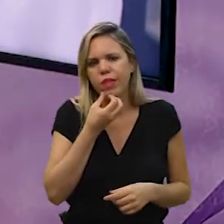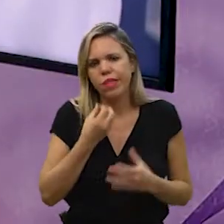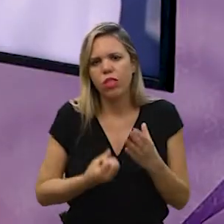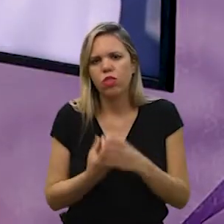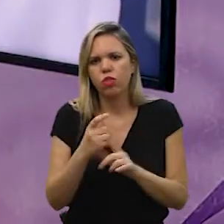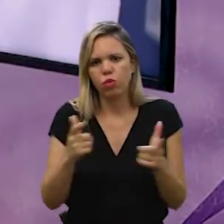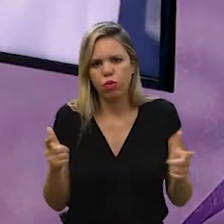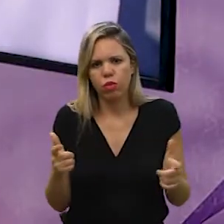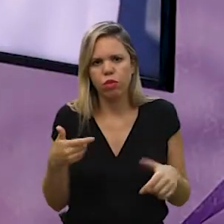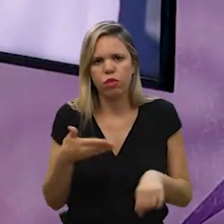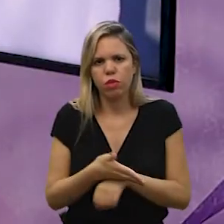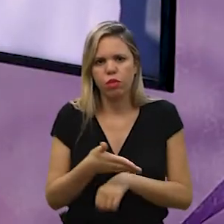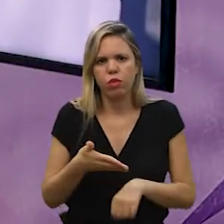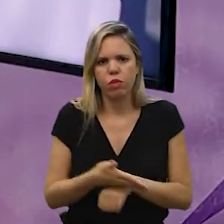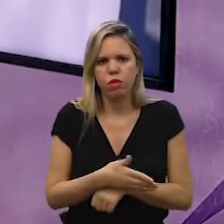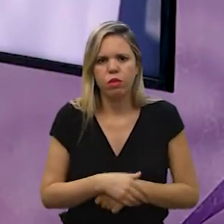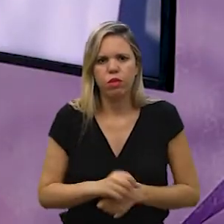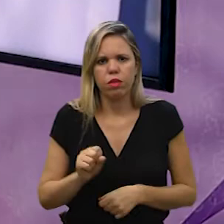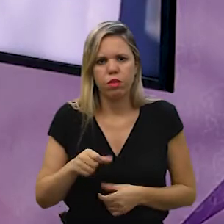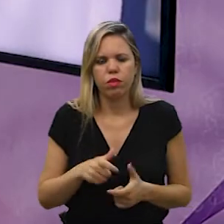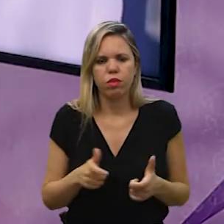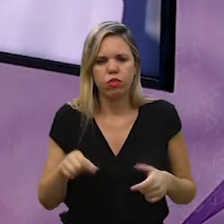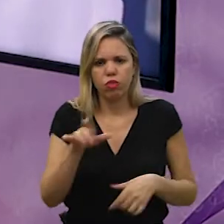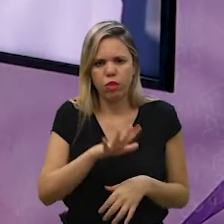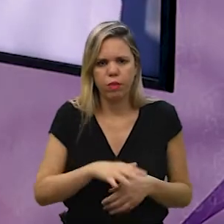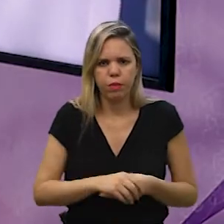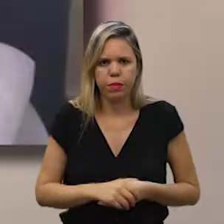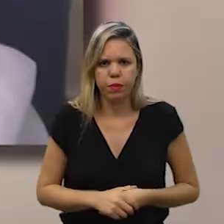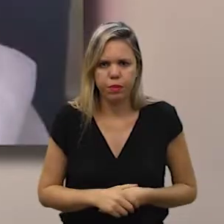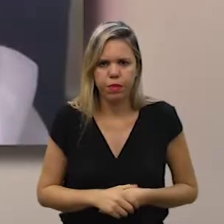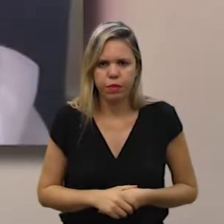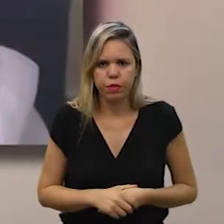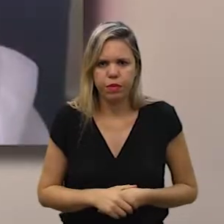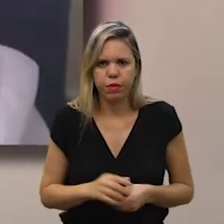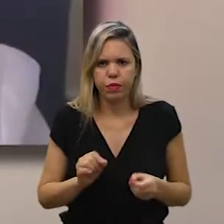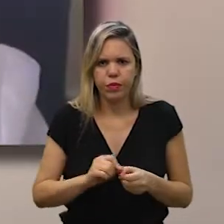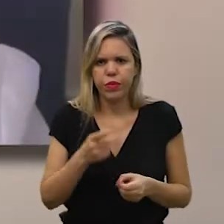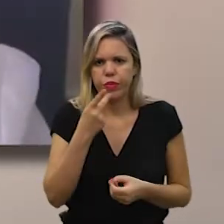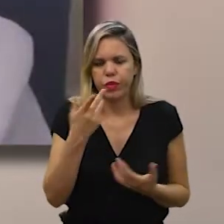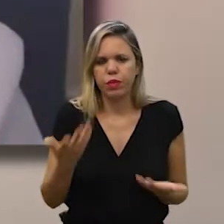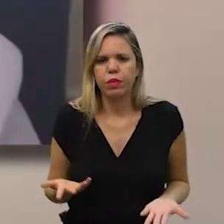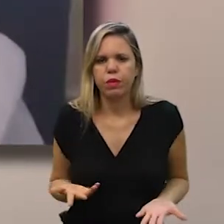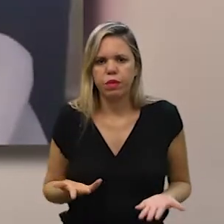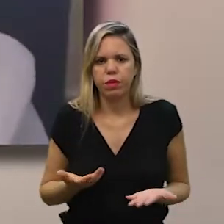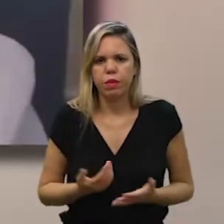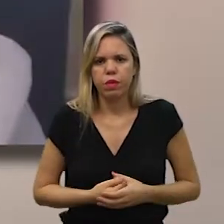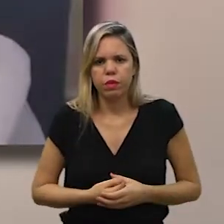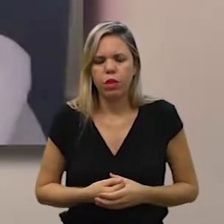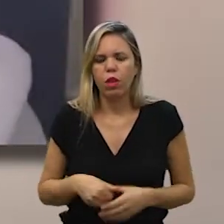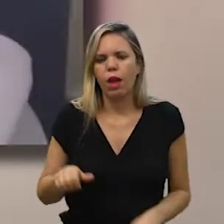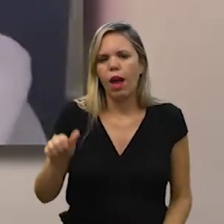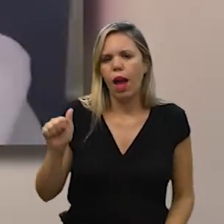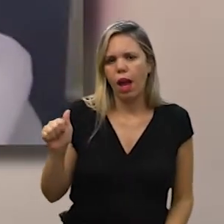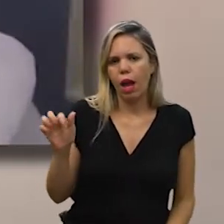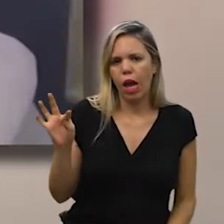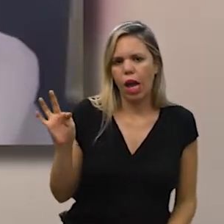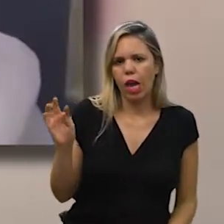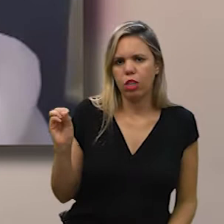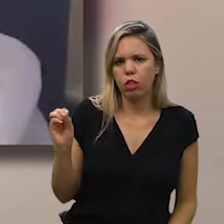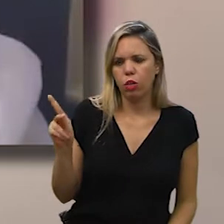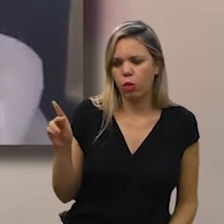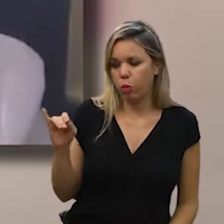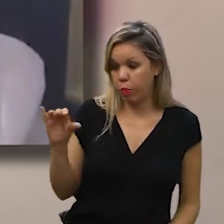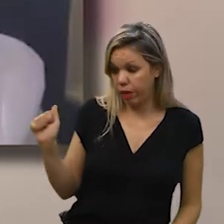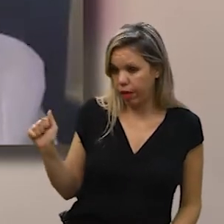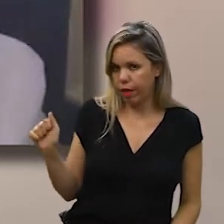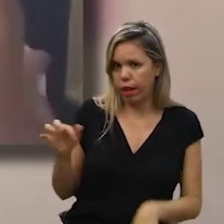que surge mais com frequência a dermatite, de maneira geral? Então, vamos falar um pouquinho sobre a dermatite atópica. A